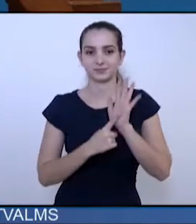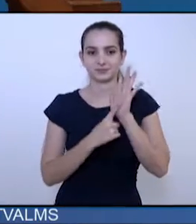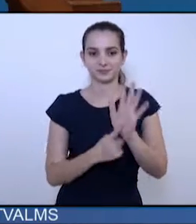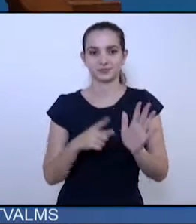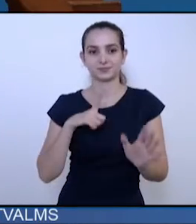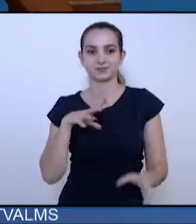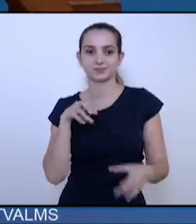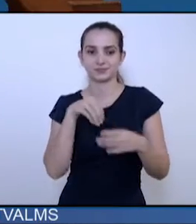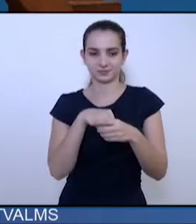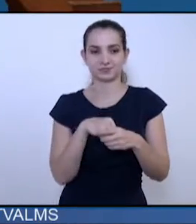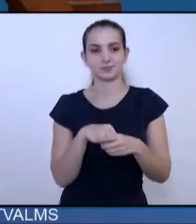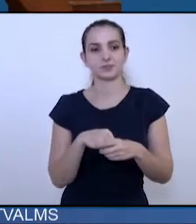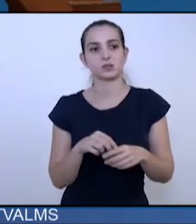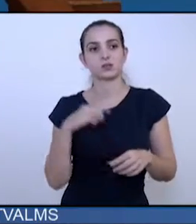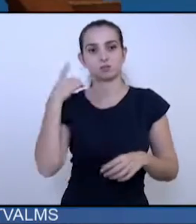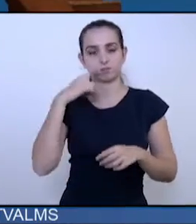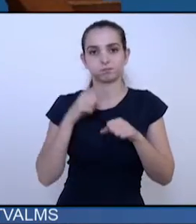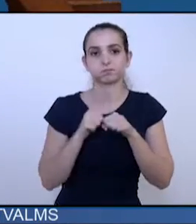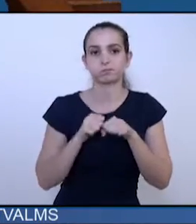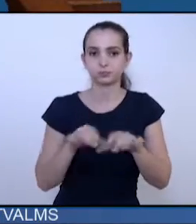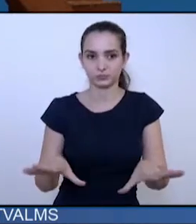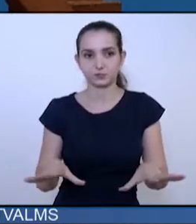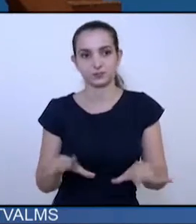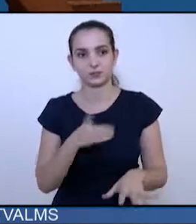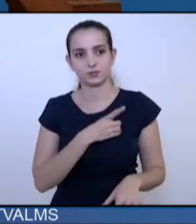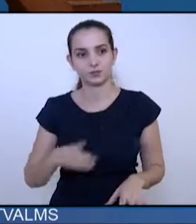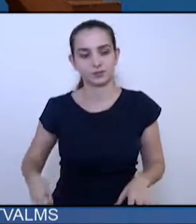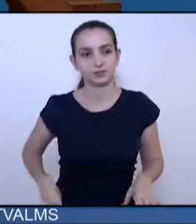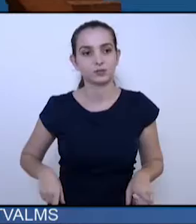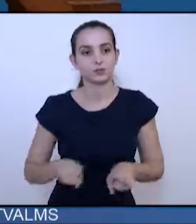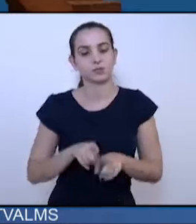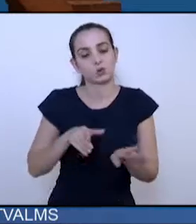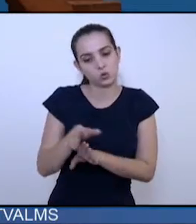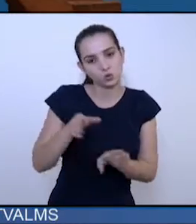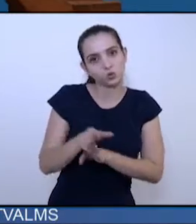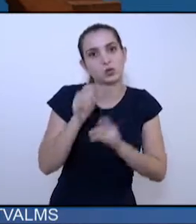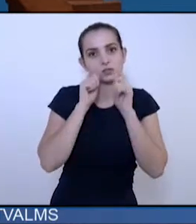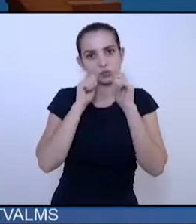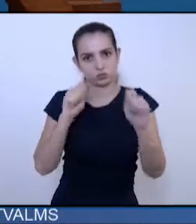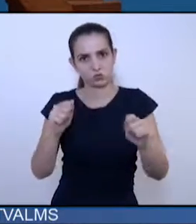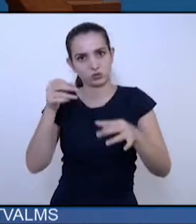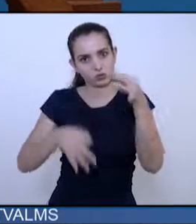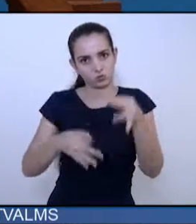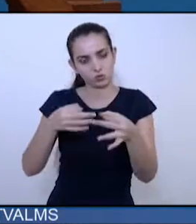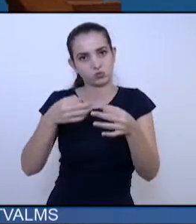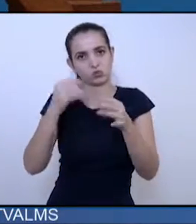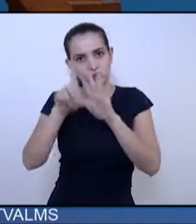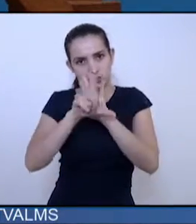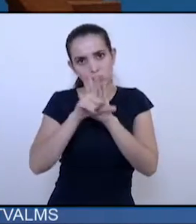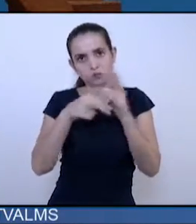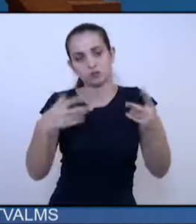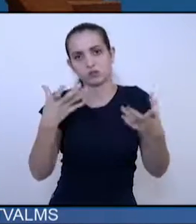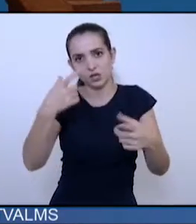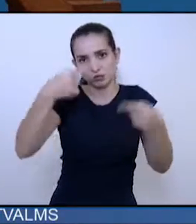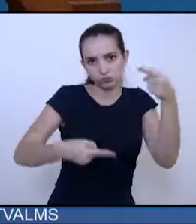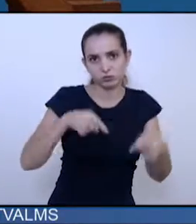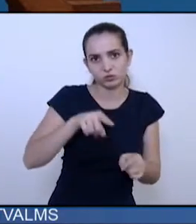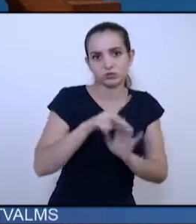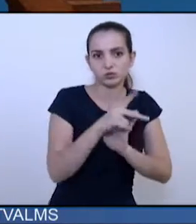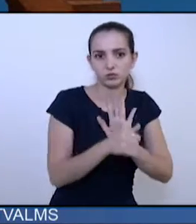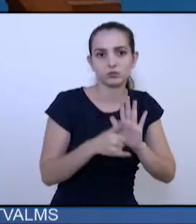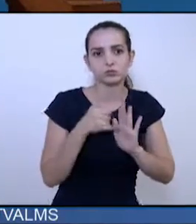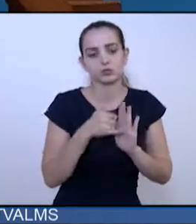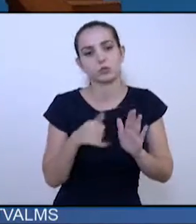às vezes, a insistência do advogado, mesmo do deputado, mesmo com a orientação da sua assessoria jurídica, ele quer discutir aquele projeto por um